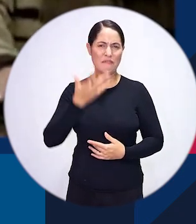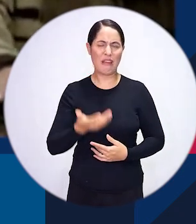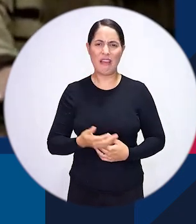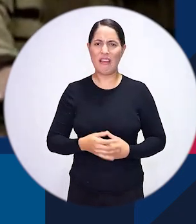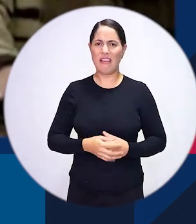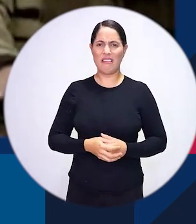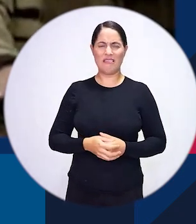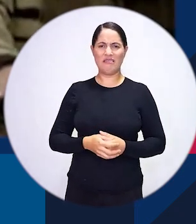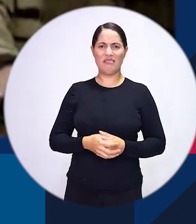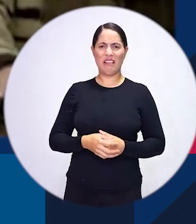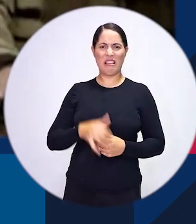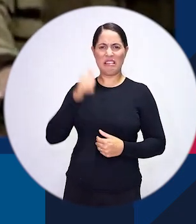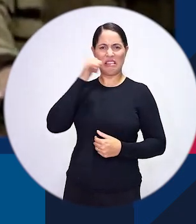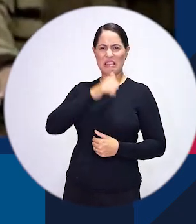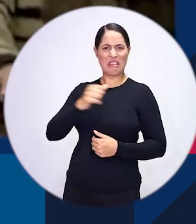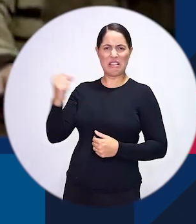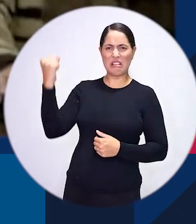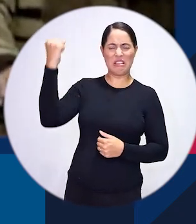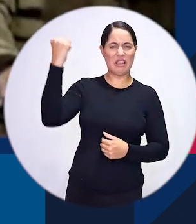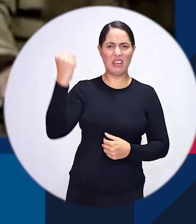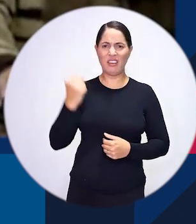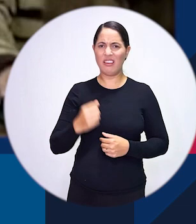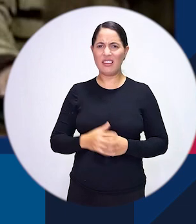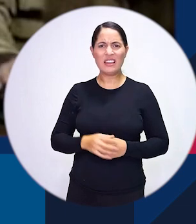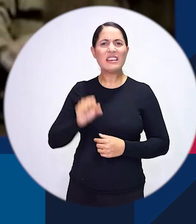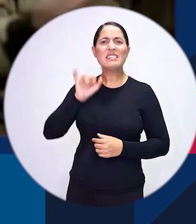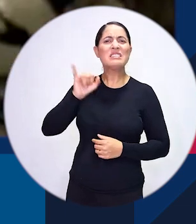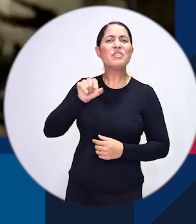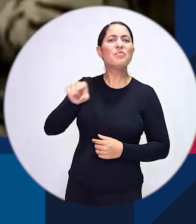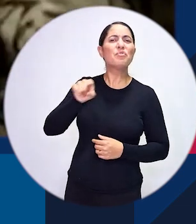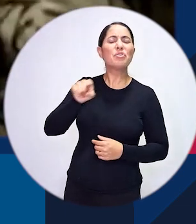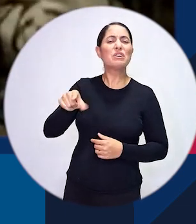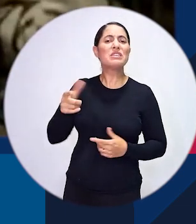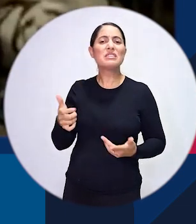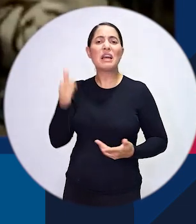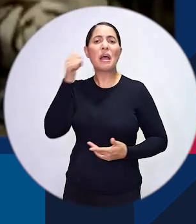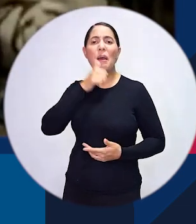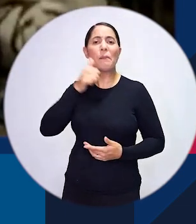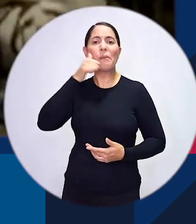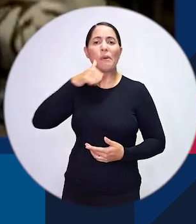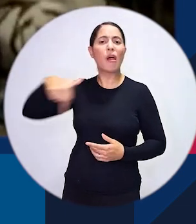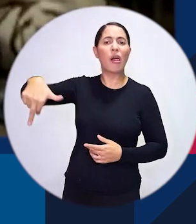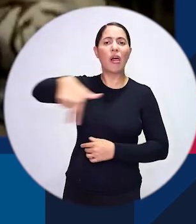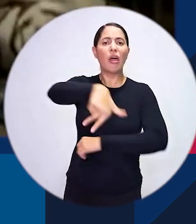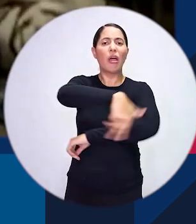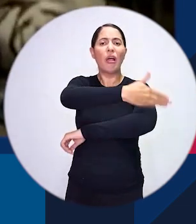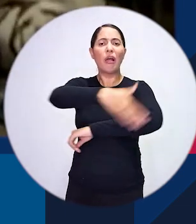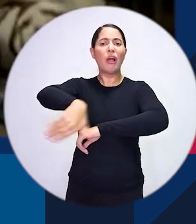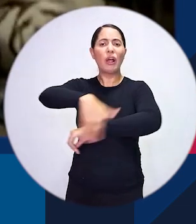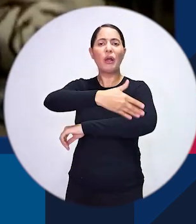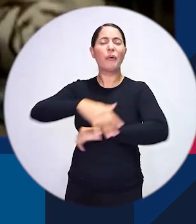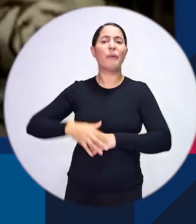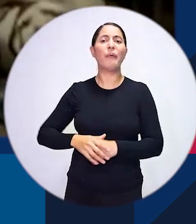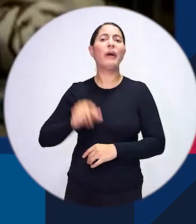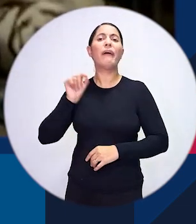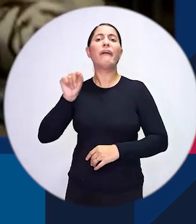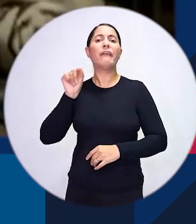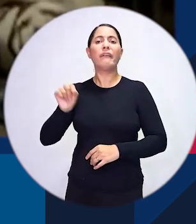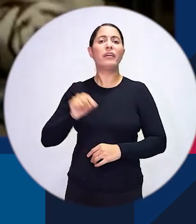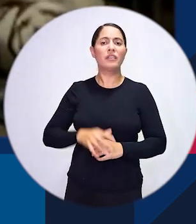desatualizado, porque se a Vossa Excelência sair na rua hoje em dia, ou quem está assediando, quem